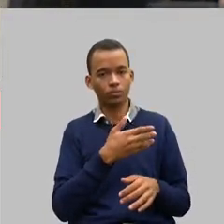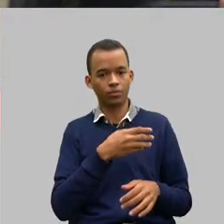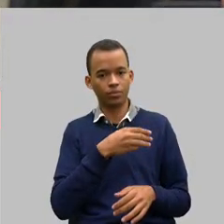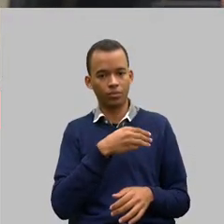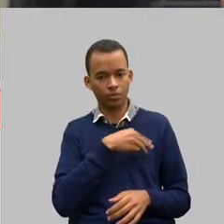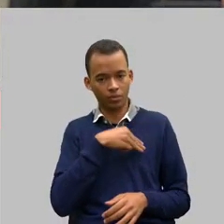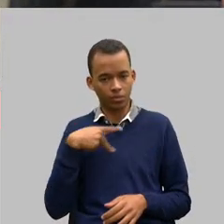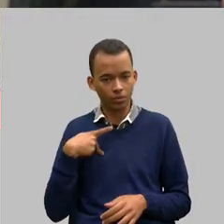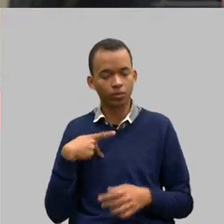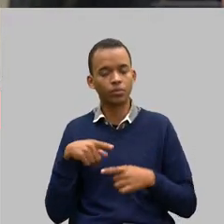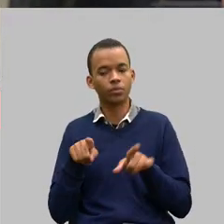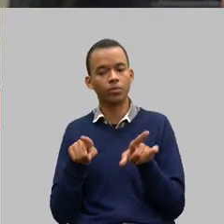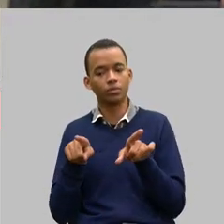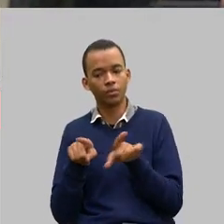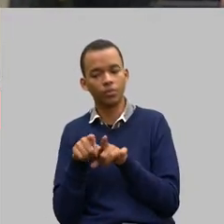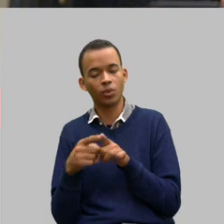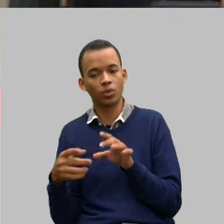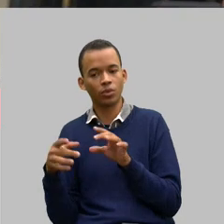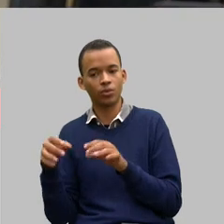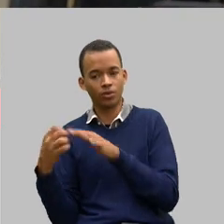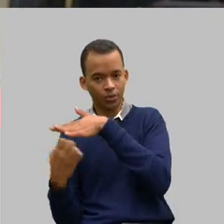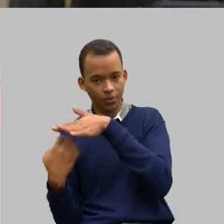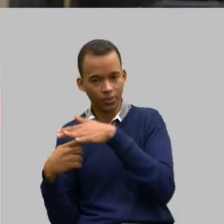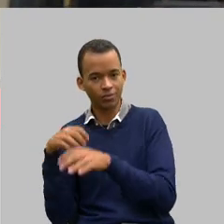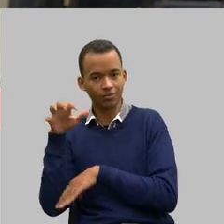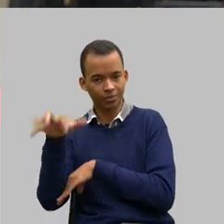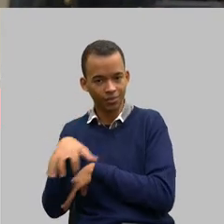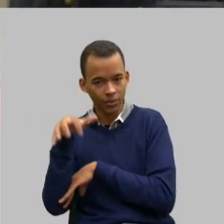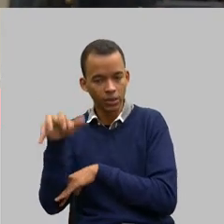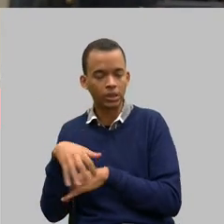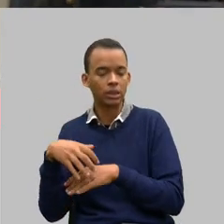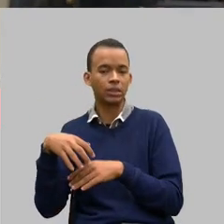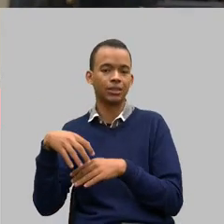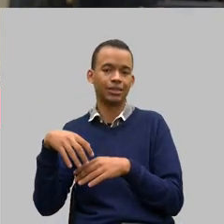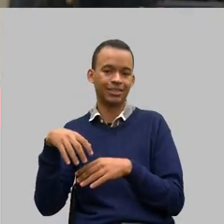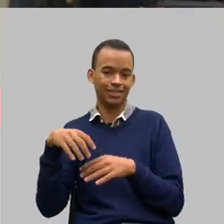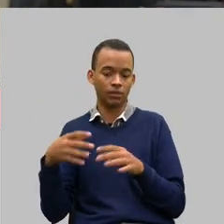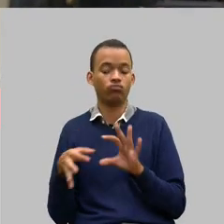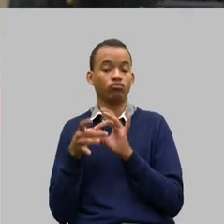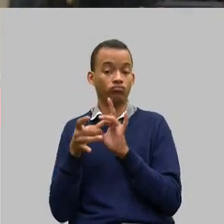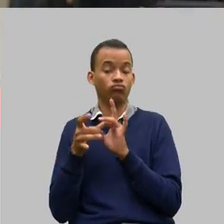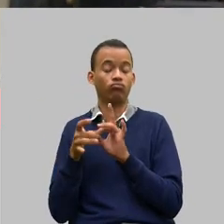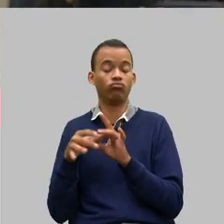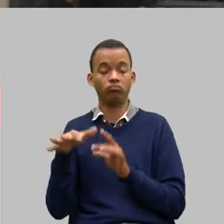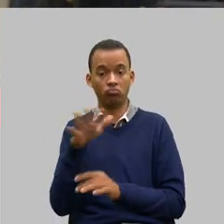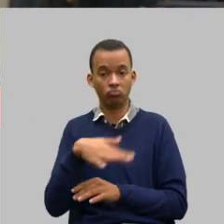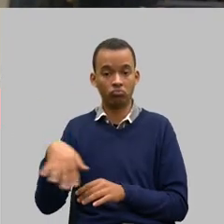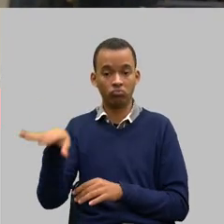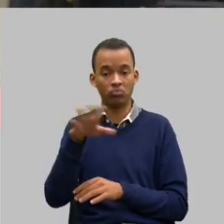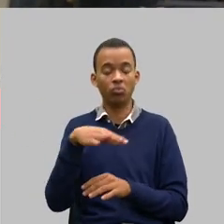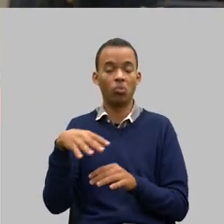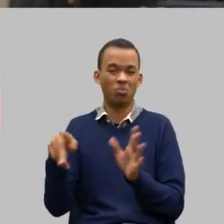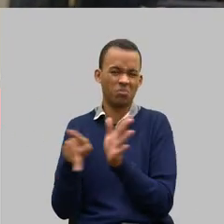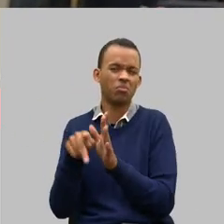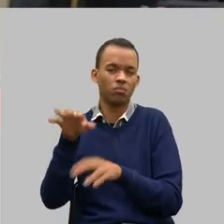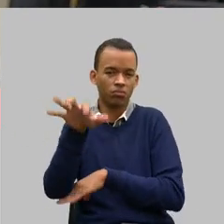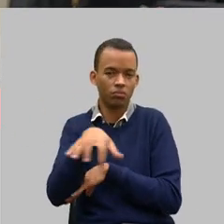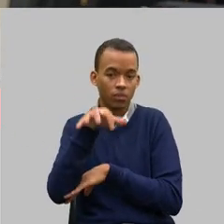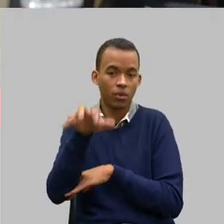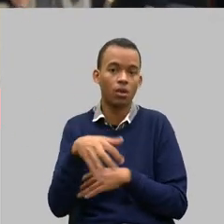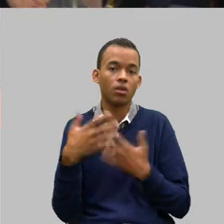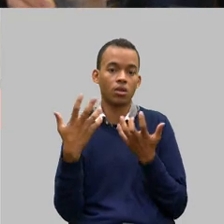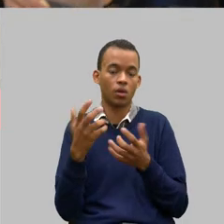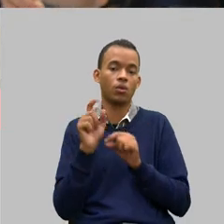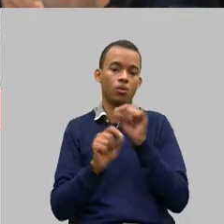empresas mineradoras aqui da região né da Rota do minério né E aí qual que é o objetivo principal ol é tirar né caminhão de